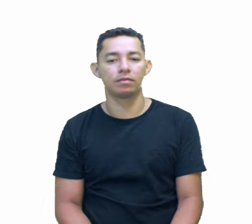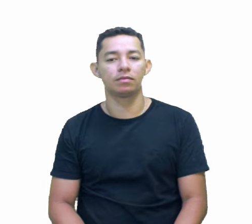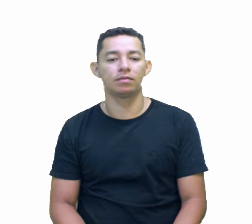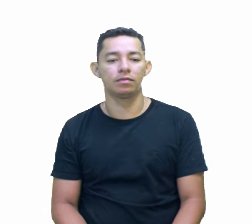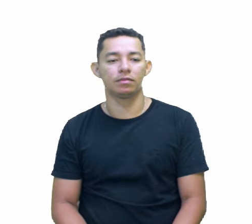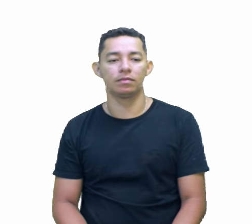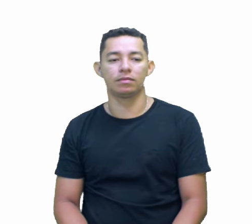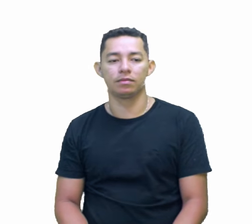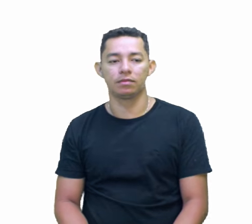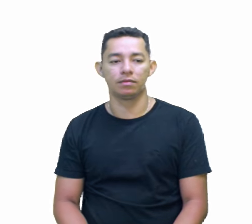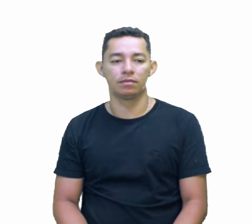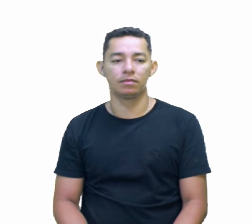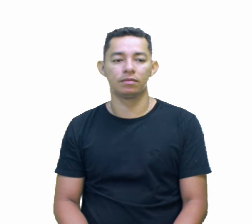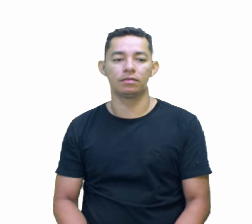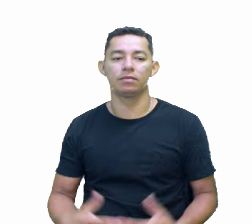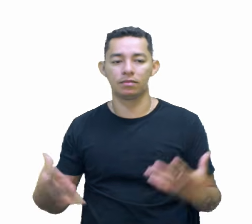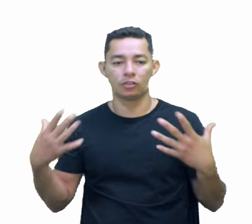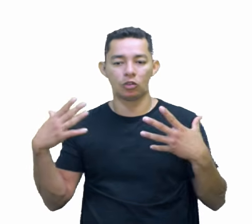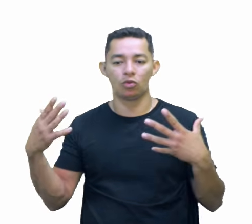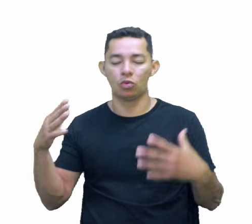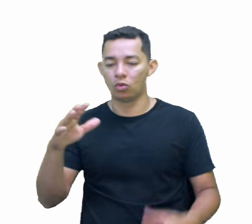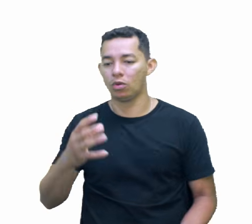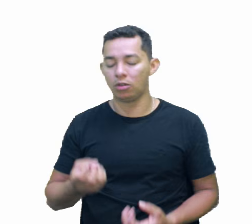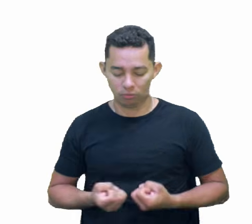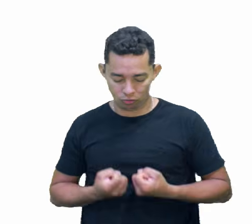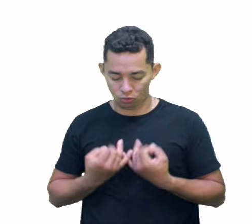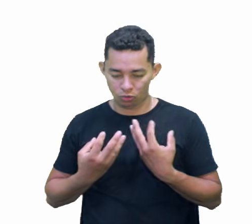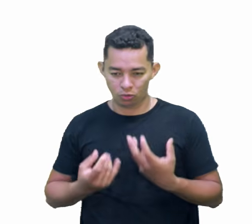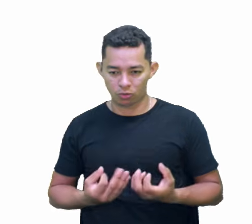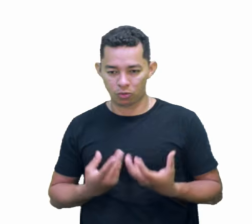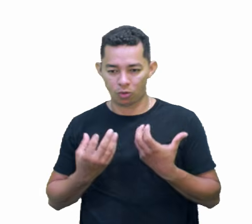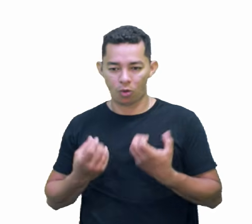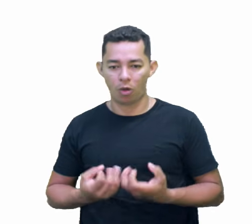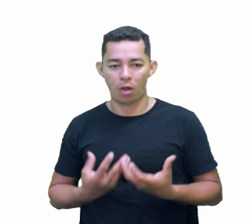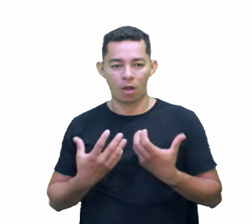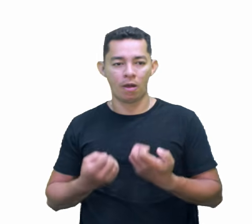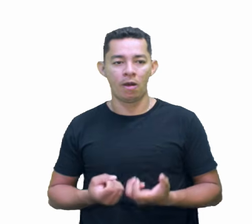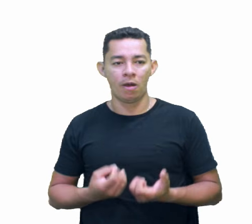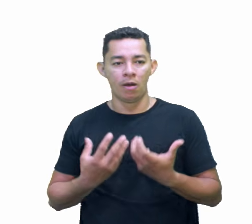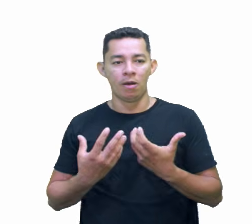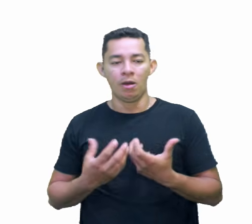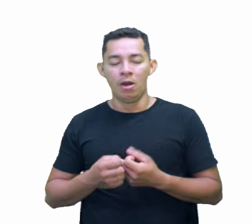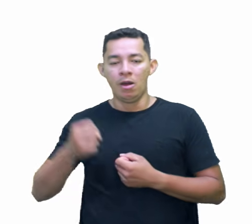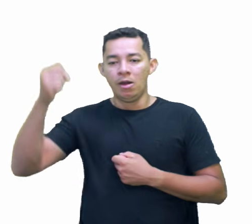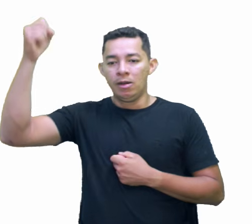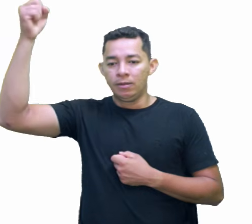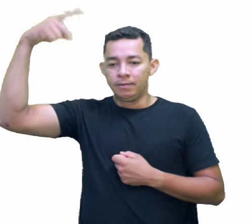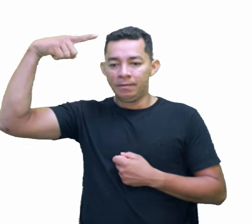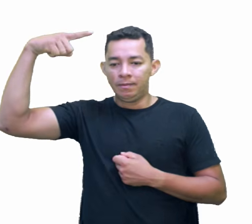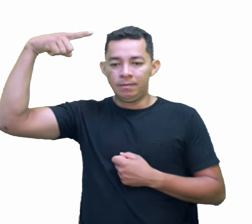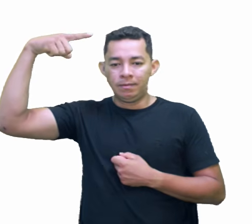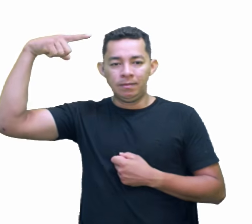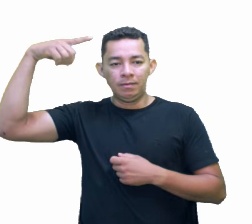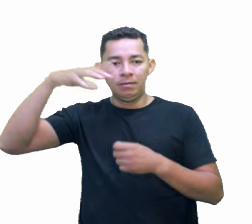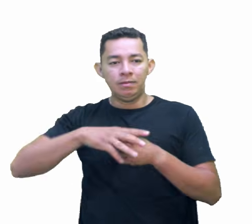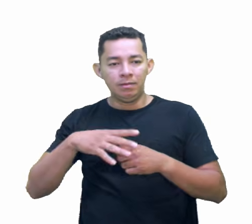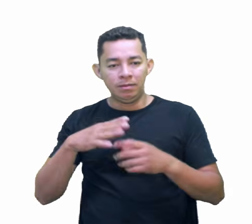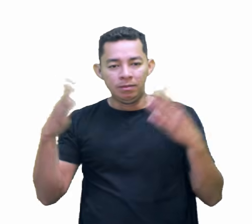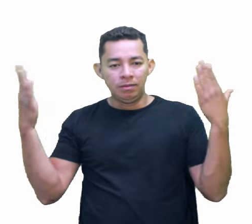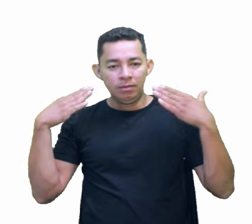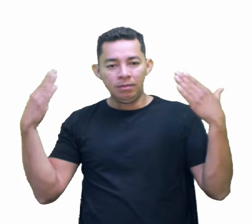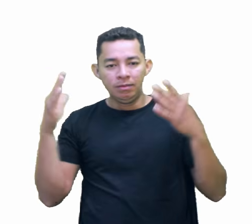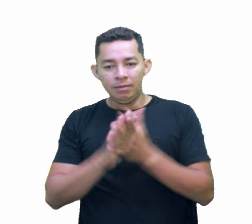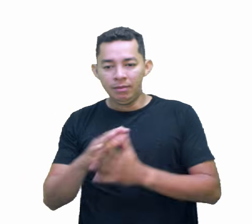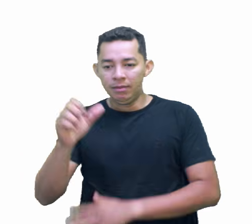ainda há pouco, né? O fogo, que no caso tem a ver com a temperatura, a radiação solar, a própria temperatura,